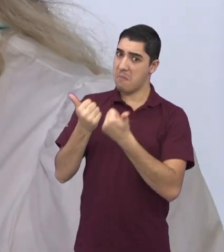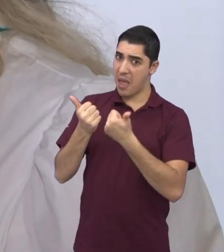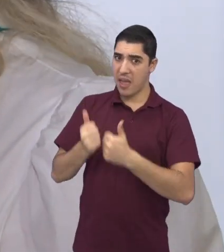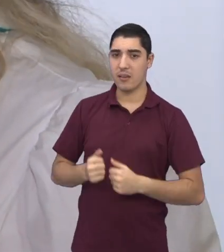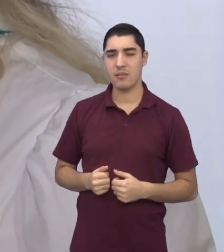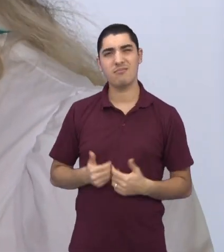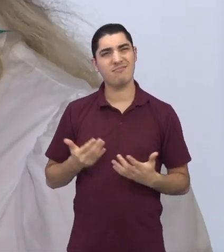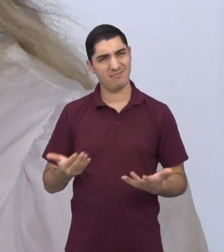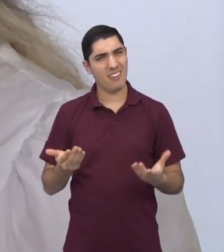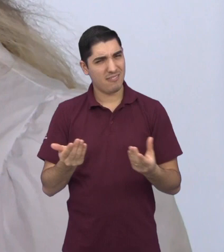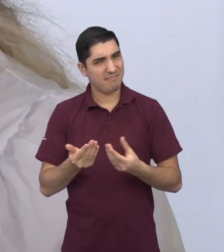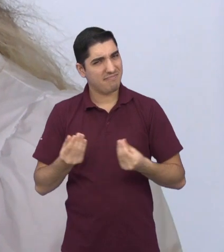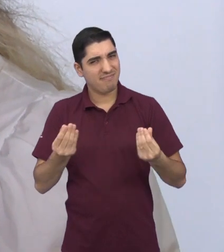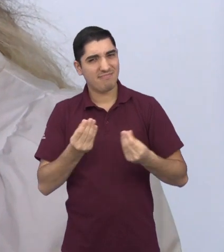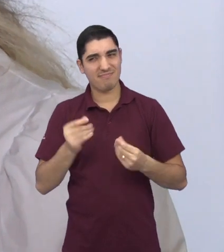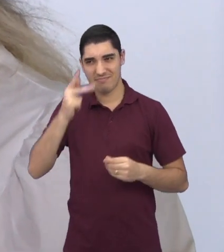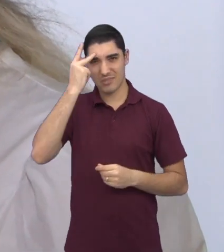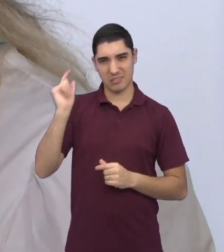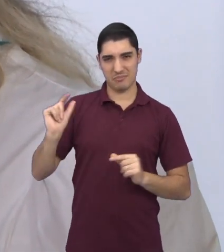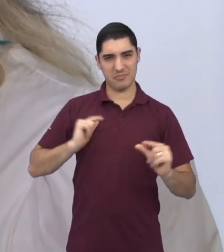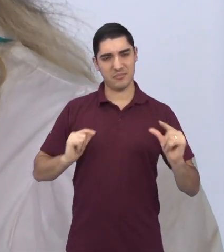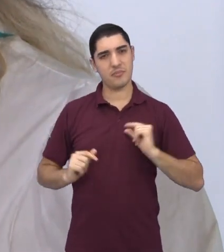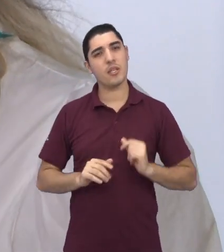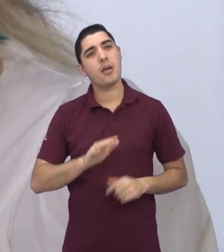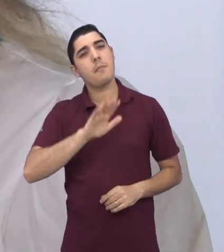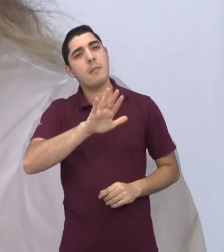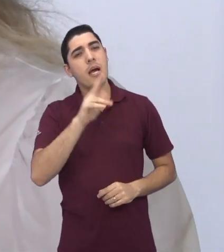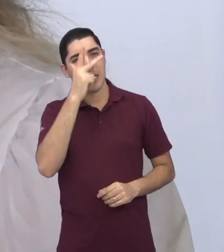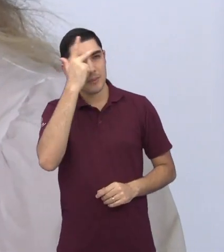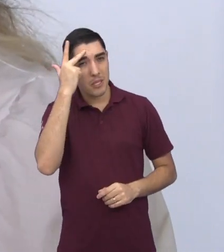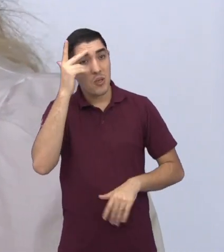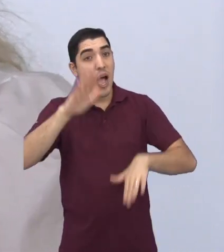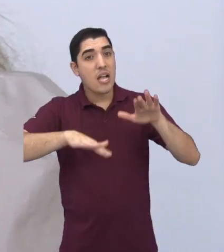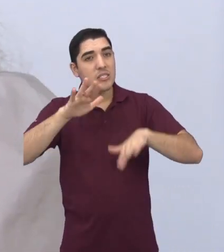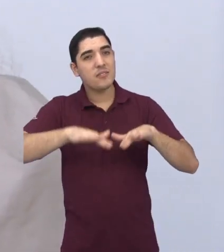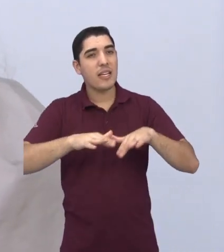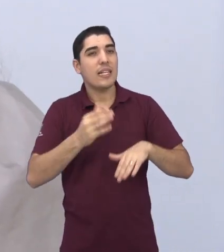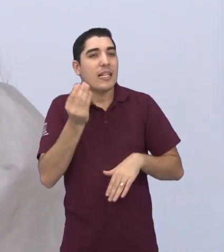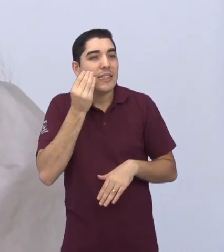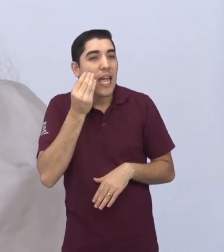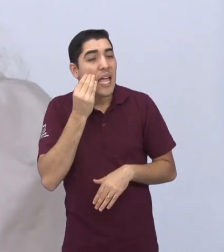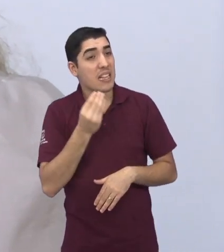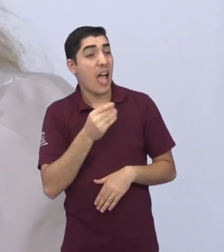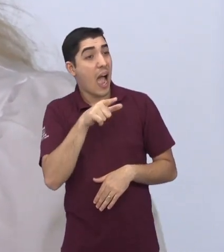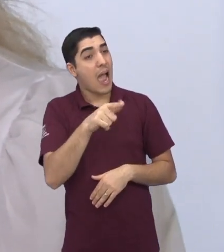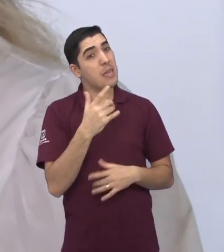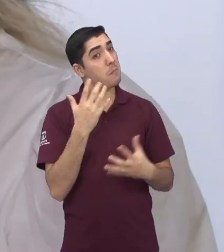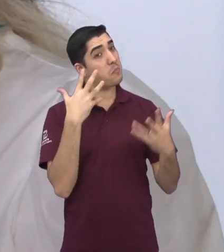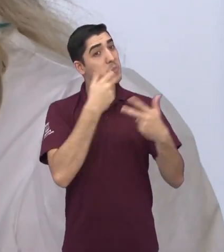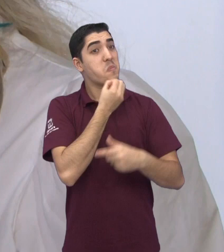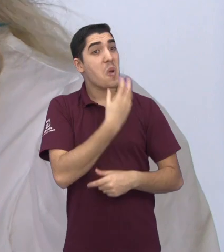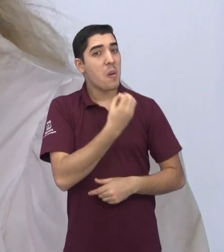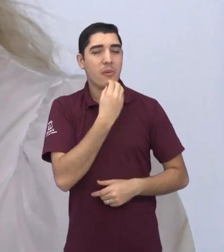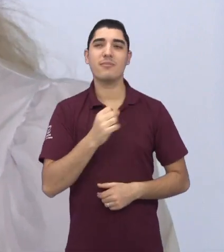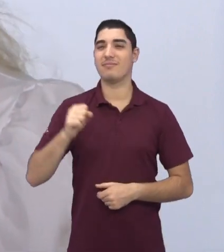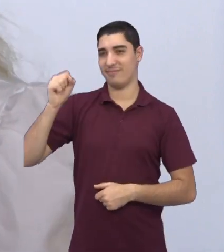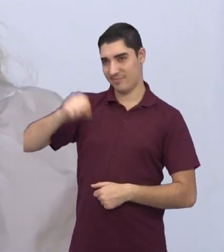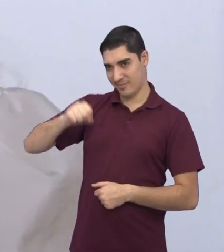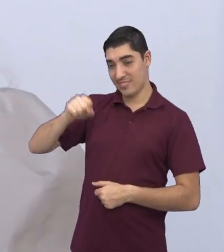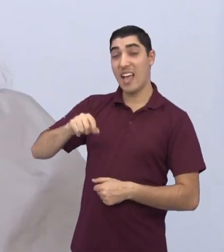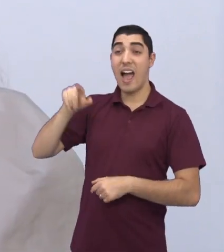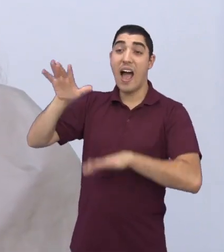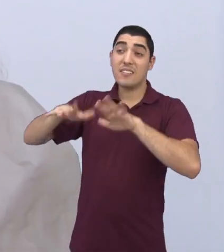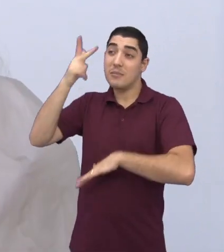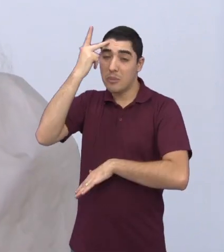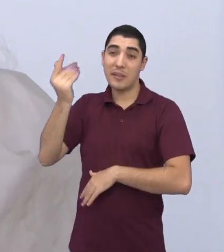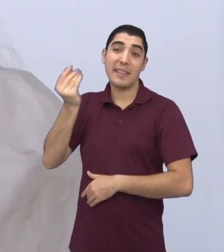bem. Tipo de coisa assim, né? Agora, muitas vezes a pessoa tenta elogiar, na verdade, com falas assim, né? Sim, às